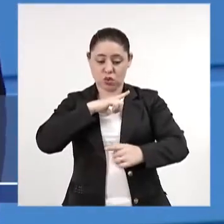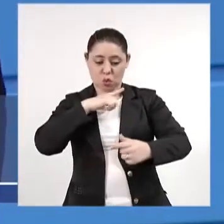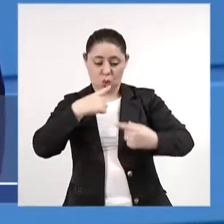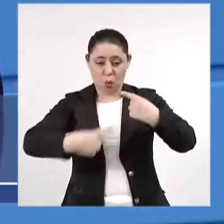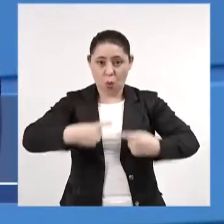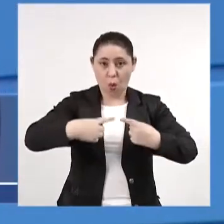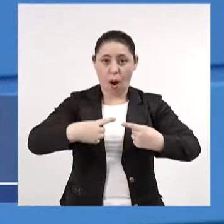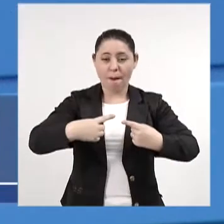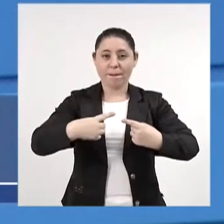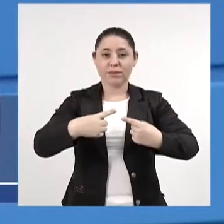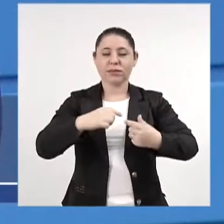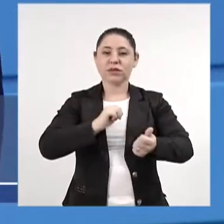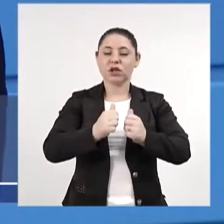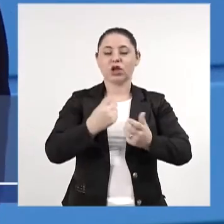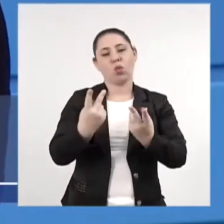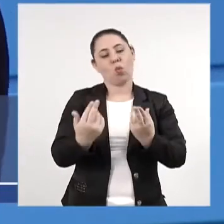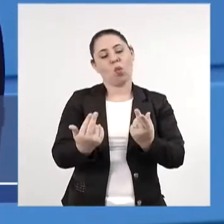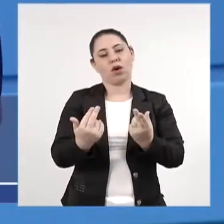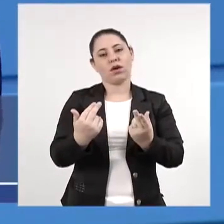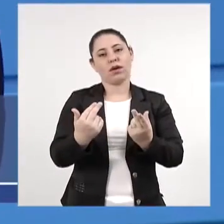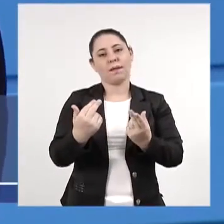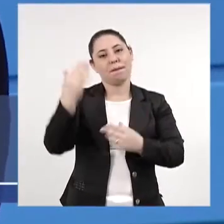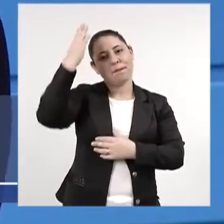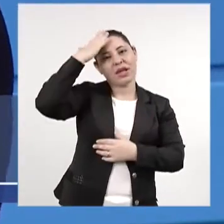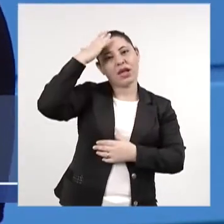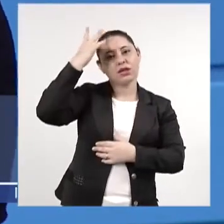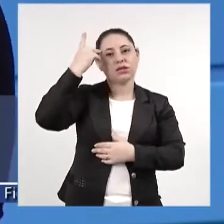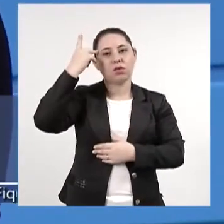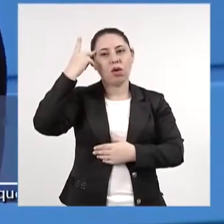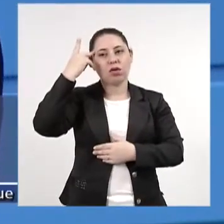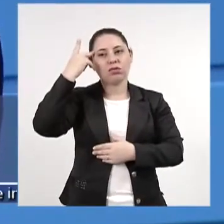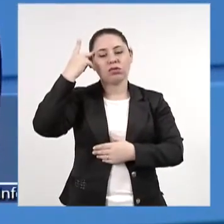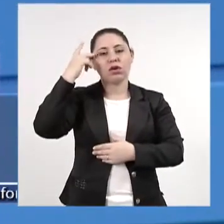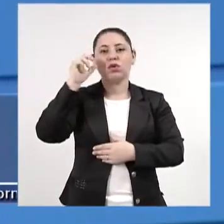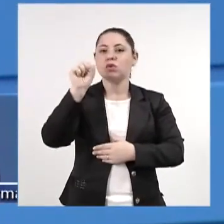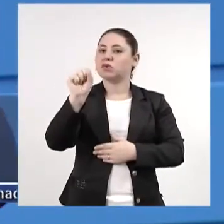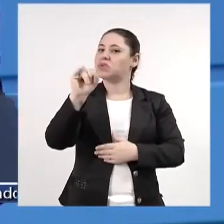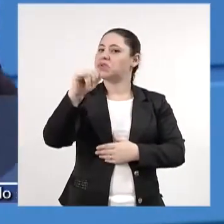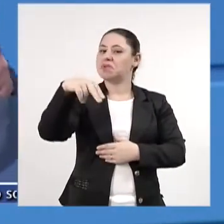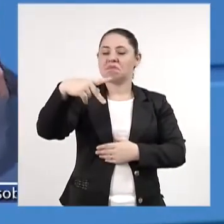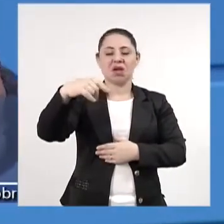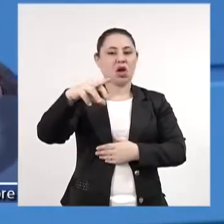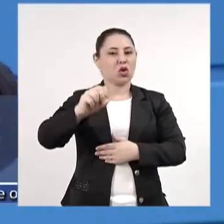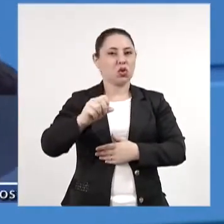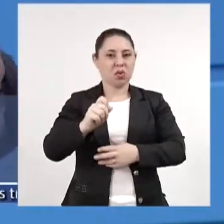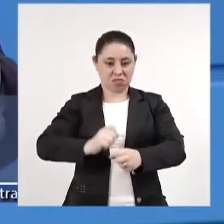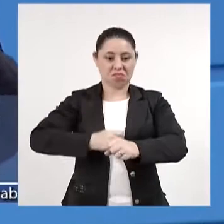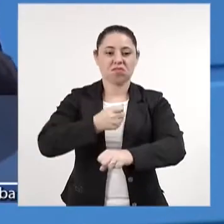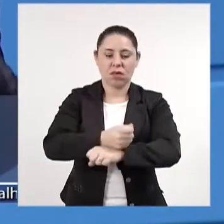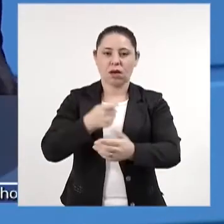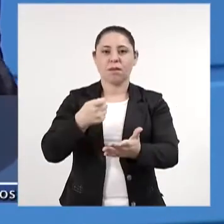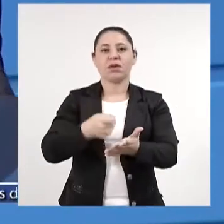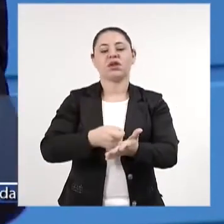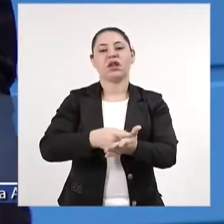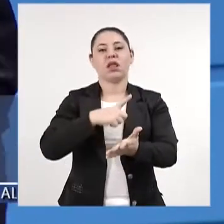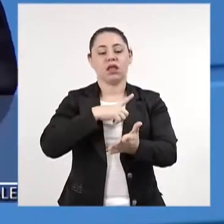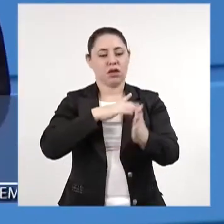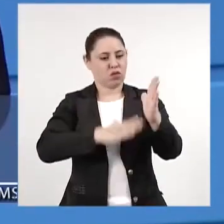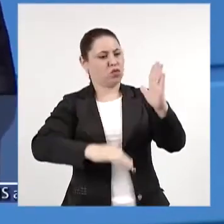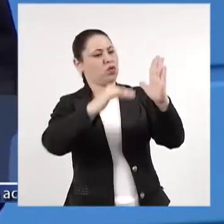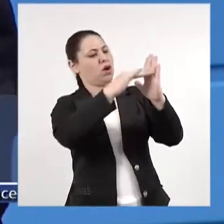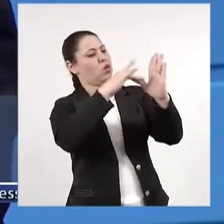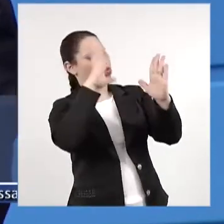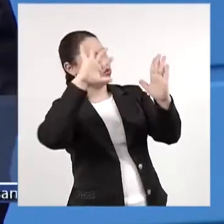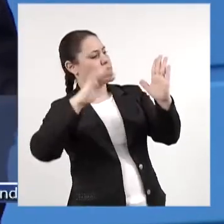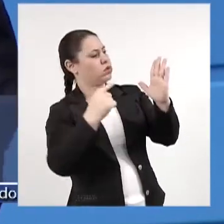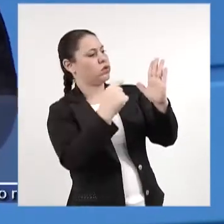e o Estado do Paraná e São Paulo. O que aconteceu? O Simpetro não se empenhou para que isso ficasse lá na bomba, acontecesse na